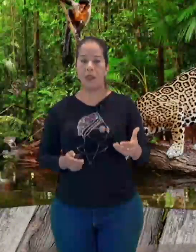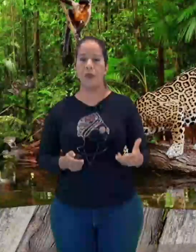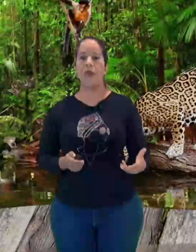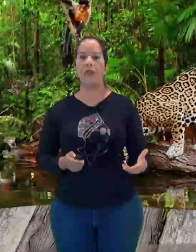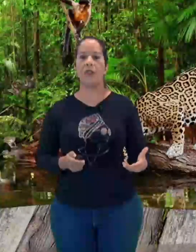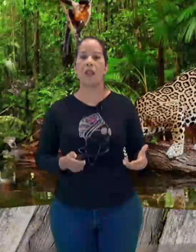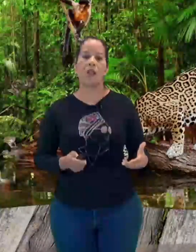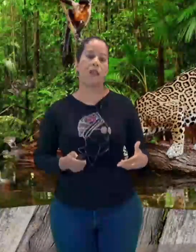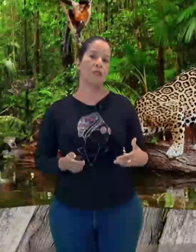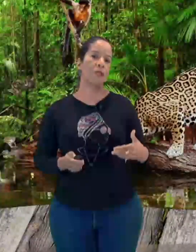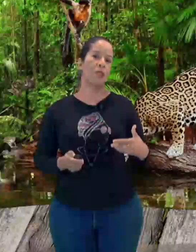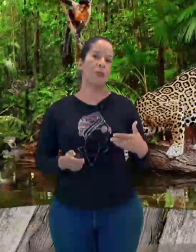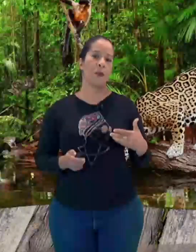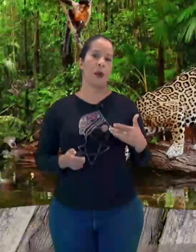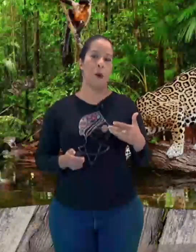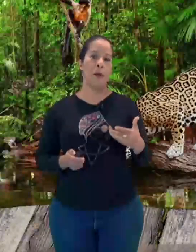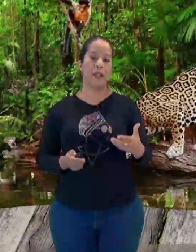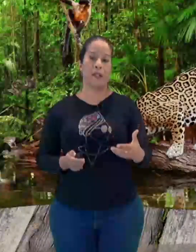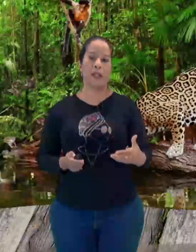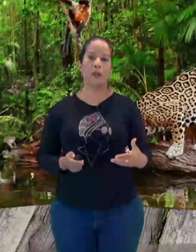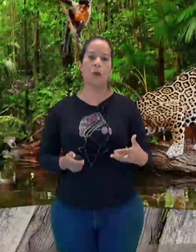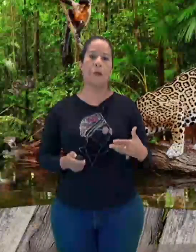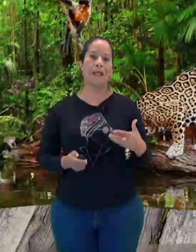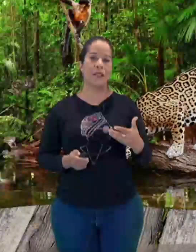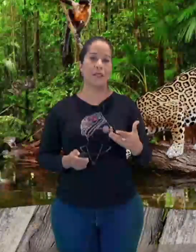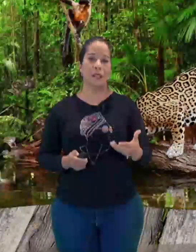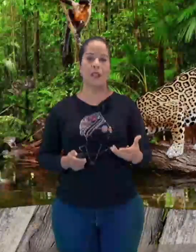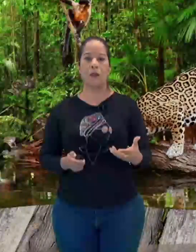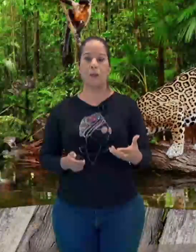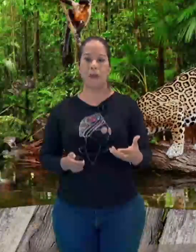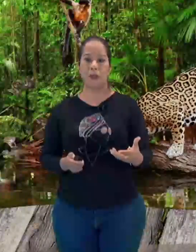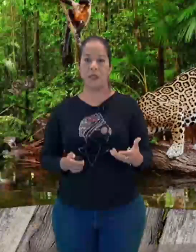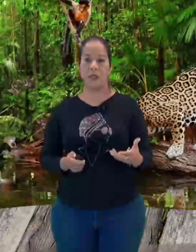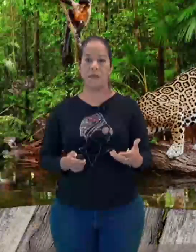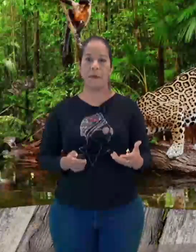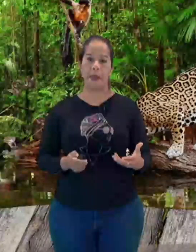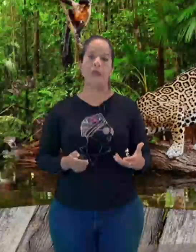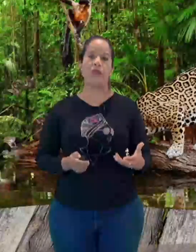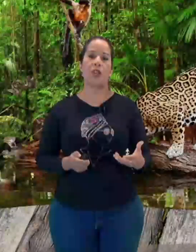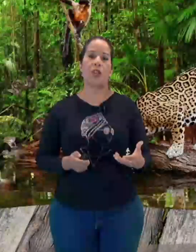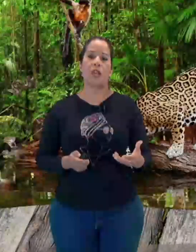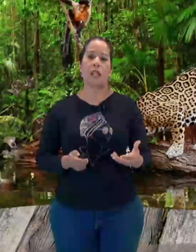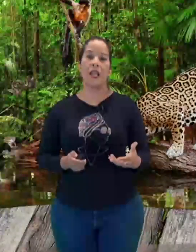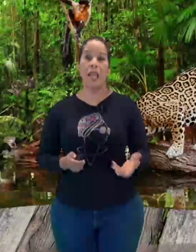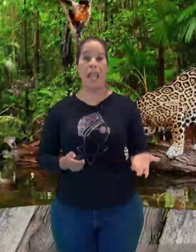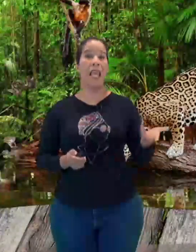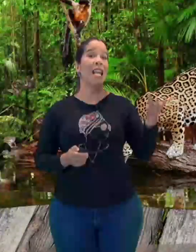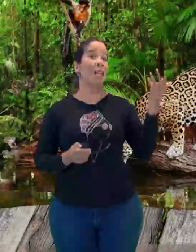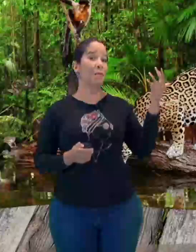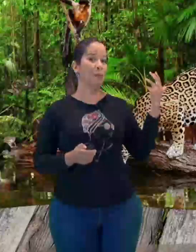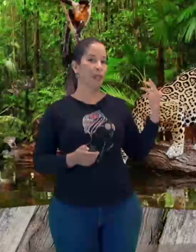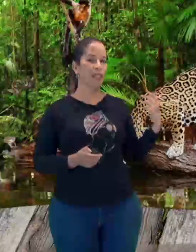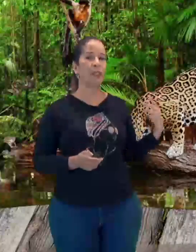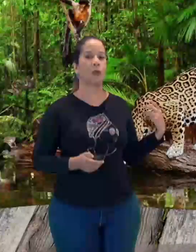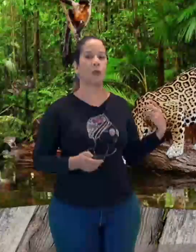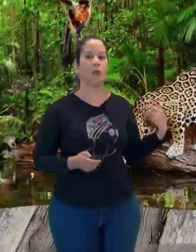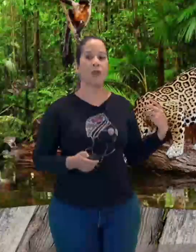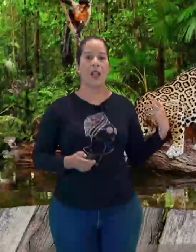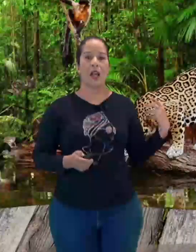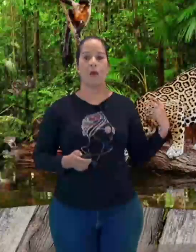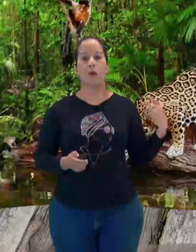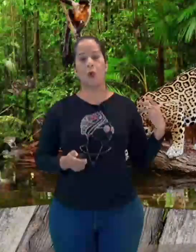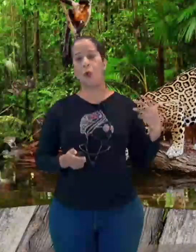aulas anteriores, nós estamos comentando, apresentando para vocês novamente, né,